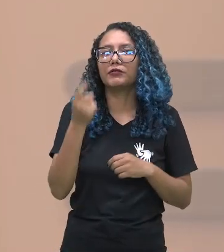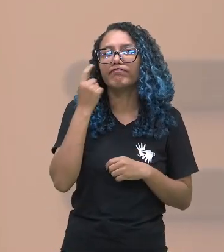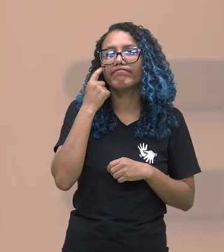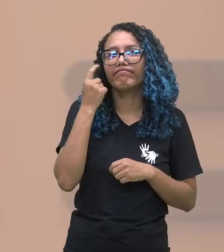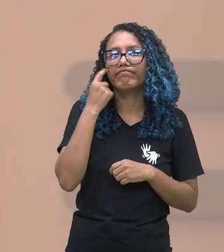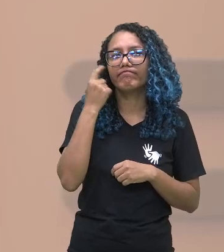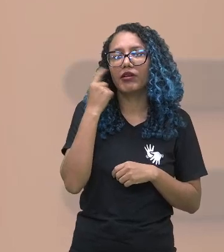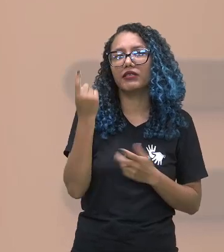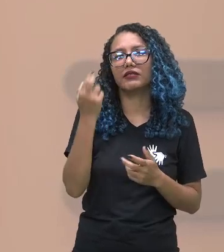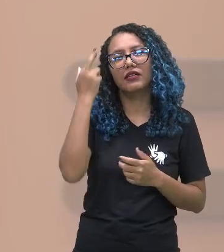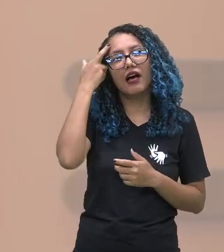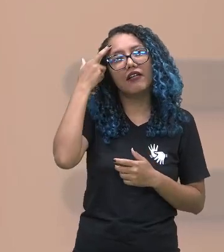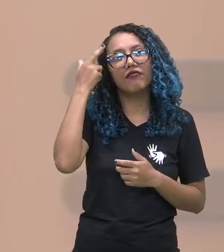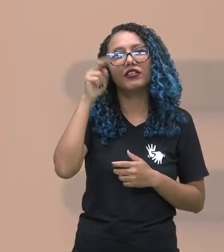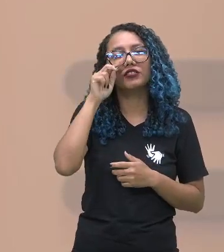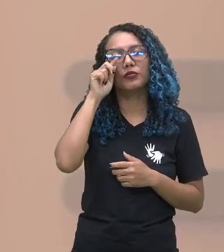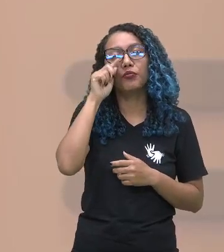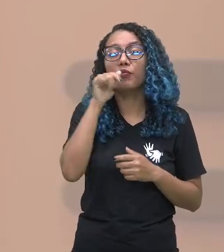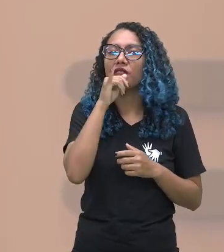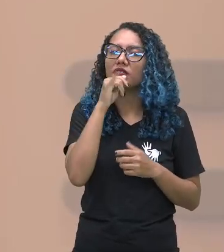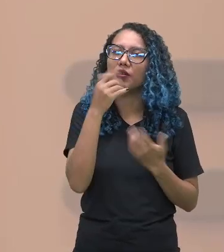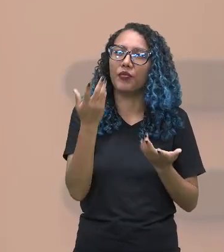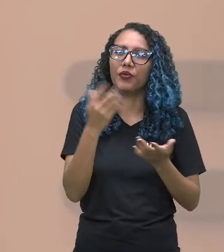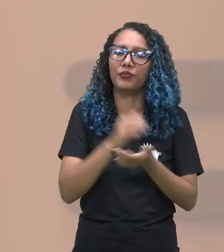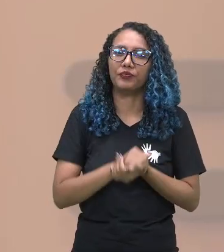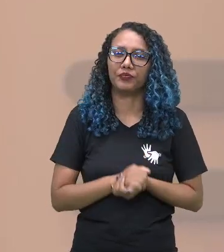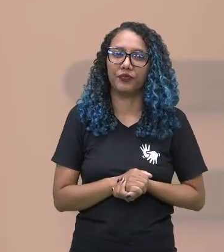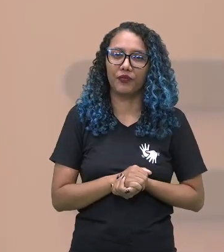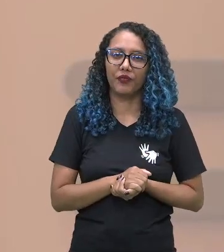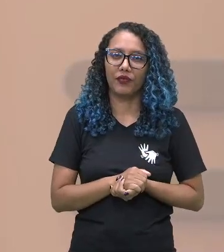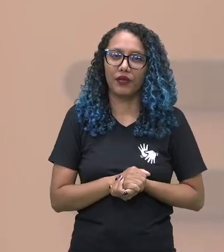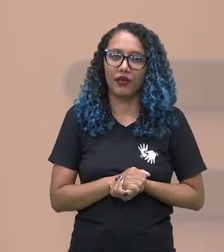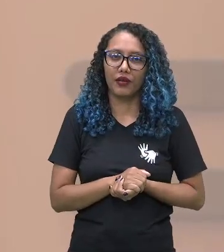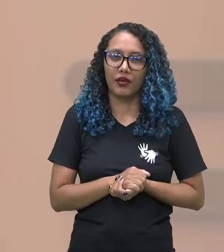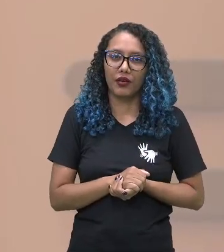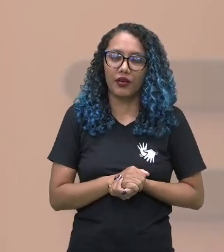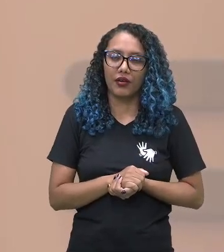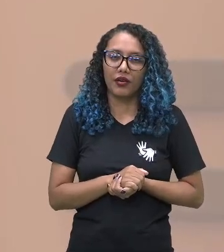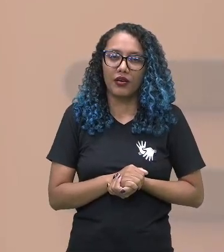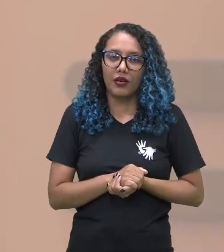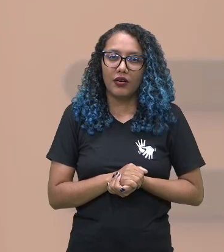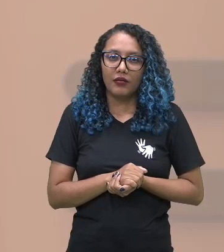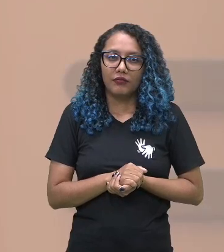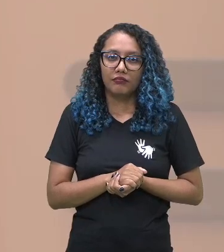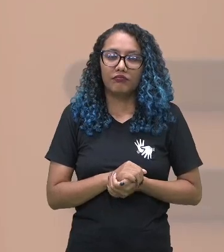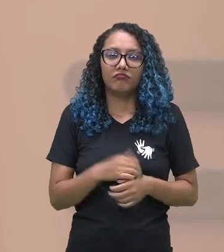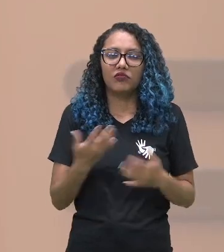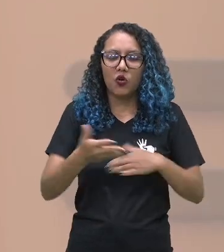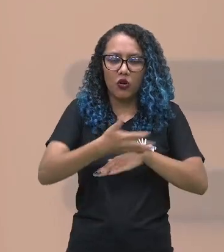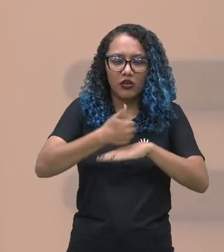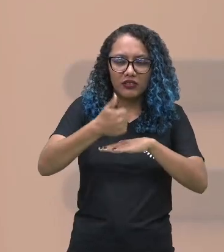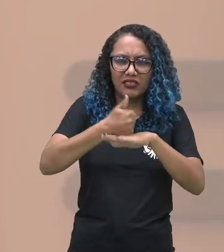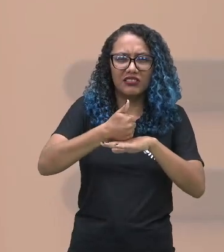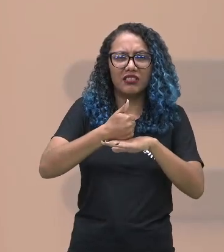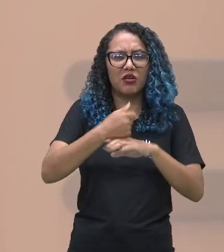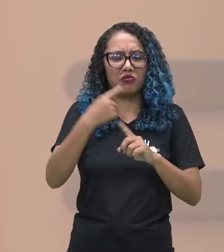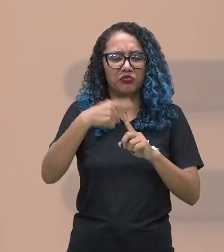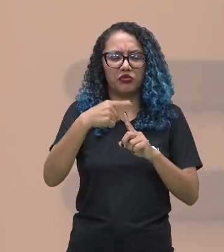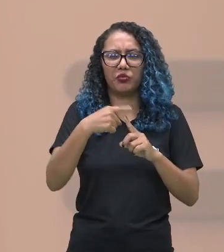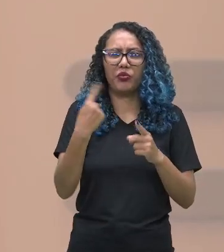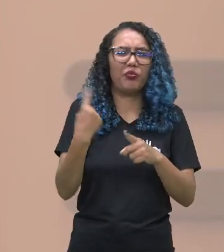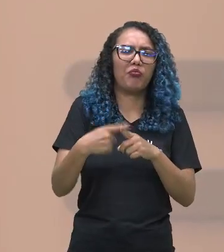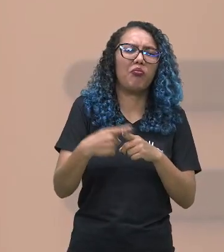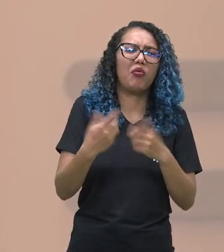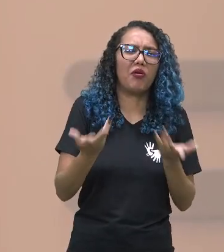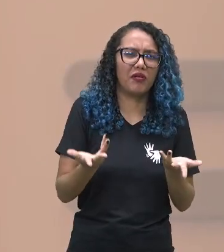uma pergunta. Por que esse tipo de colonização? Temos aí uma possível